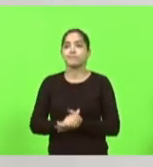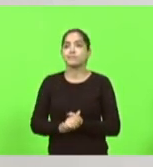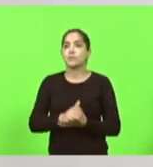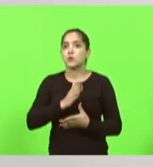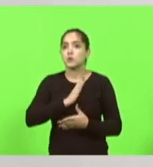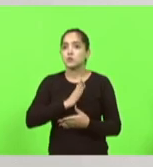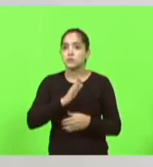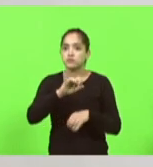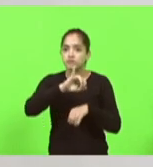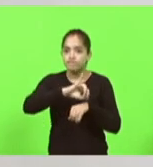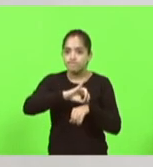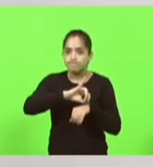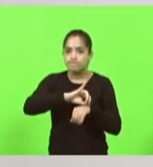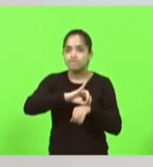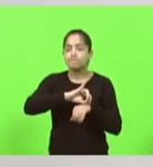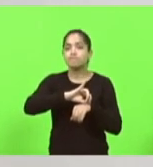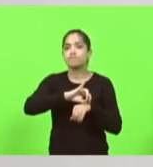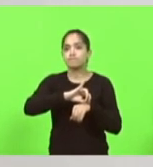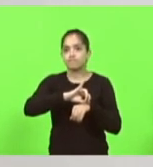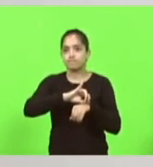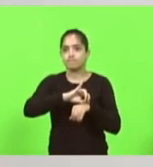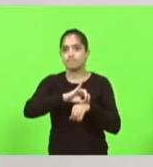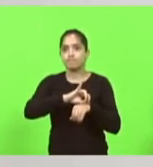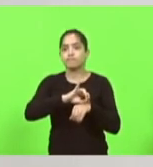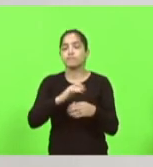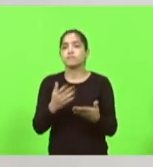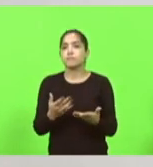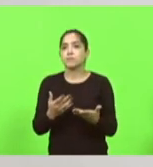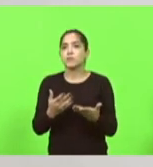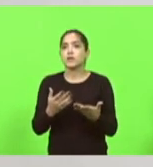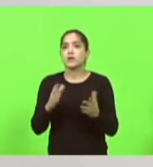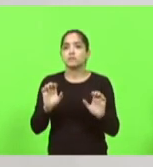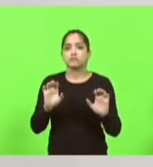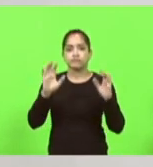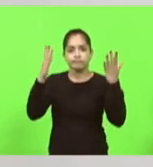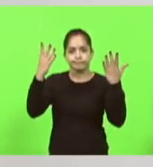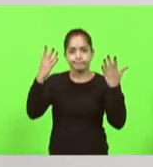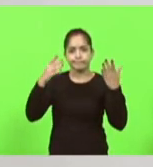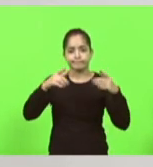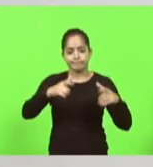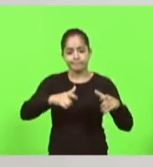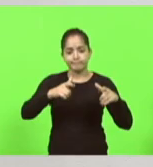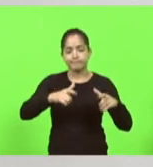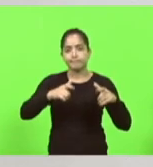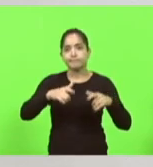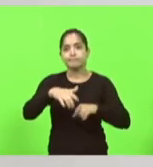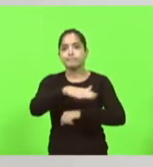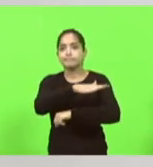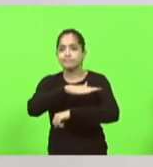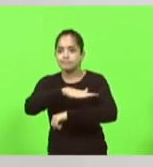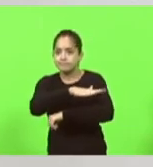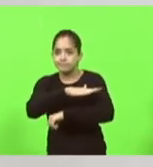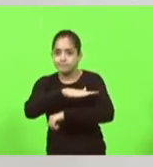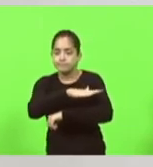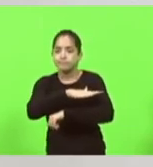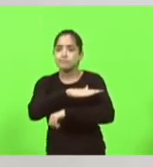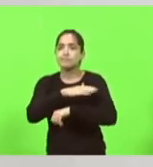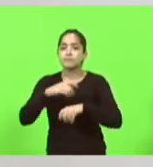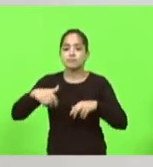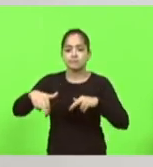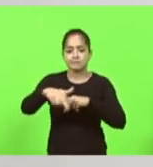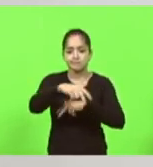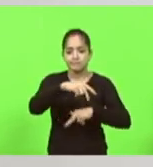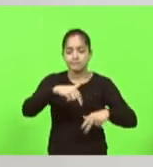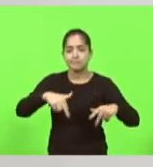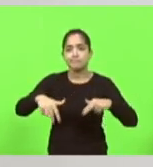de convivência sempre foi o coração de uma cidade. Seja um anfiteatro, uma praça, um mercado público, onde as pessoas